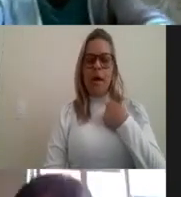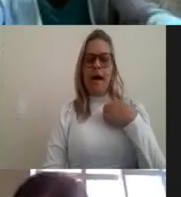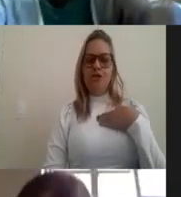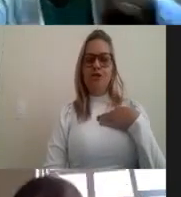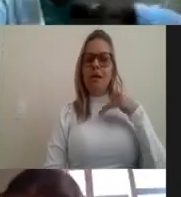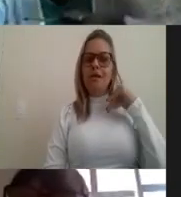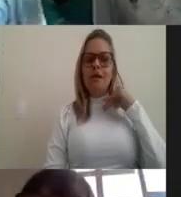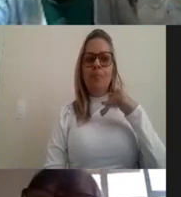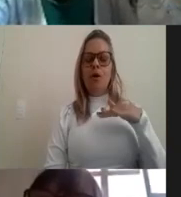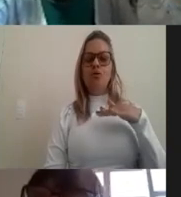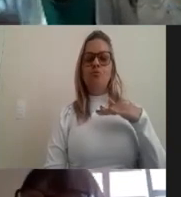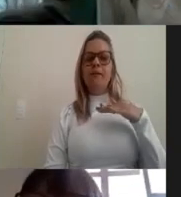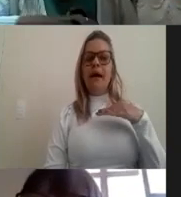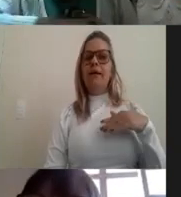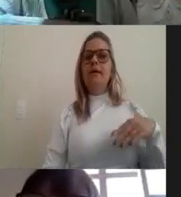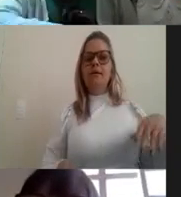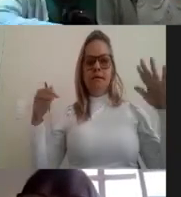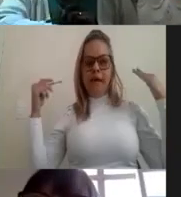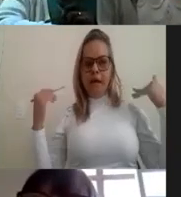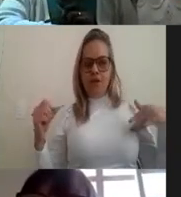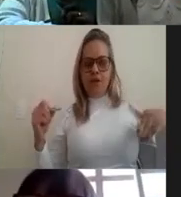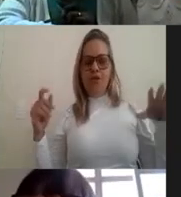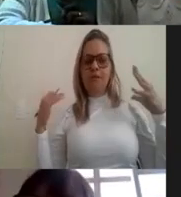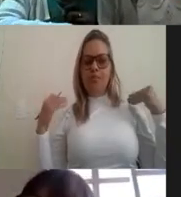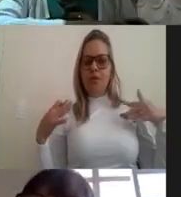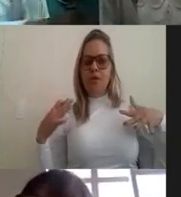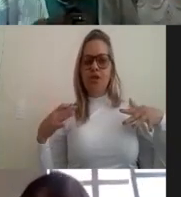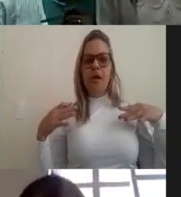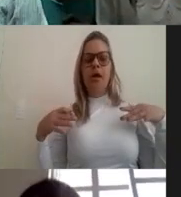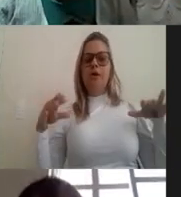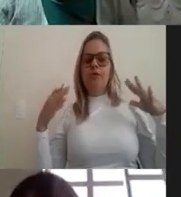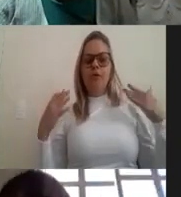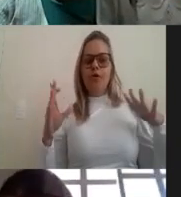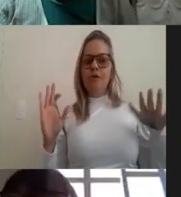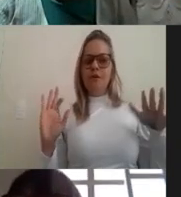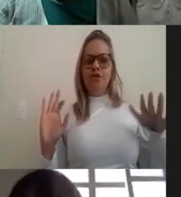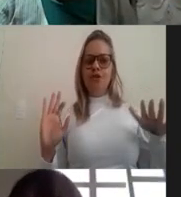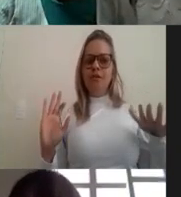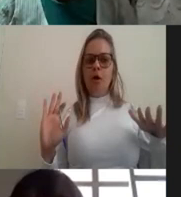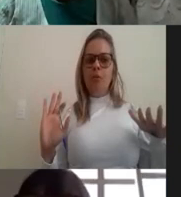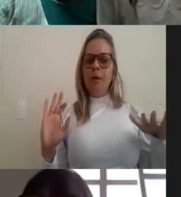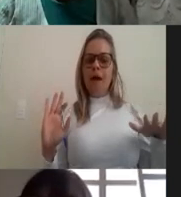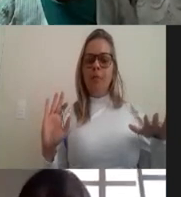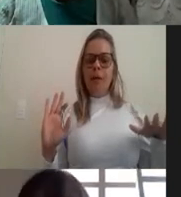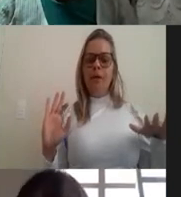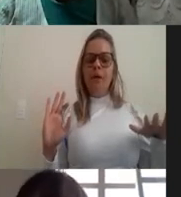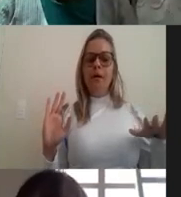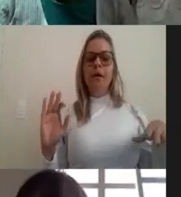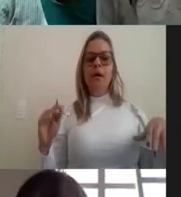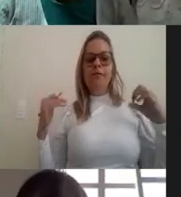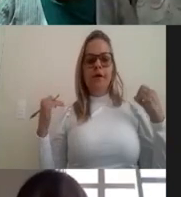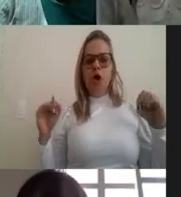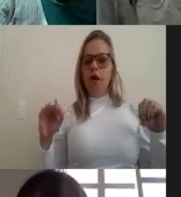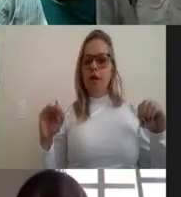mesmo. A gente tem que ir para o campo de batalha, se revestir, se proteger, que foi o que eu fiz antes de iniciar o meu trabalho pela